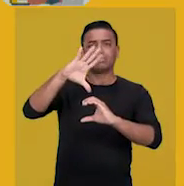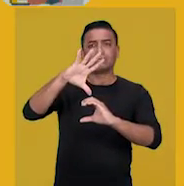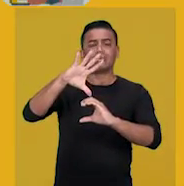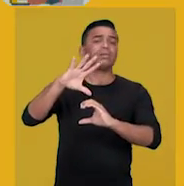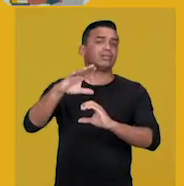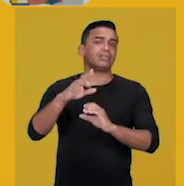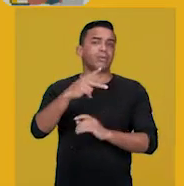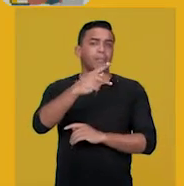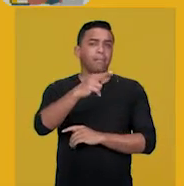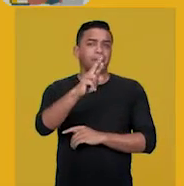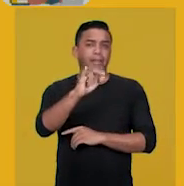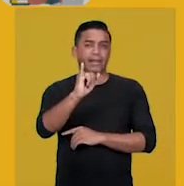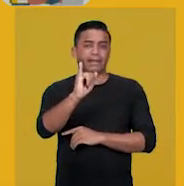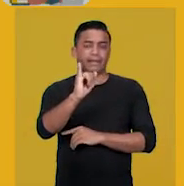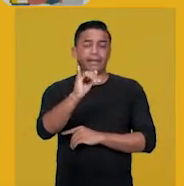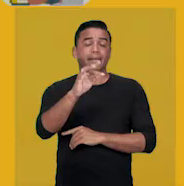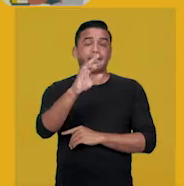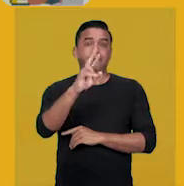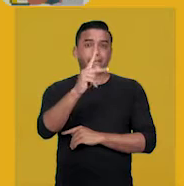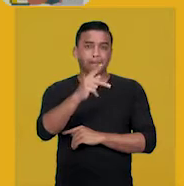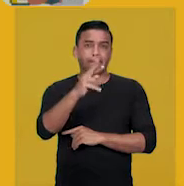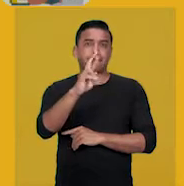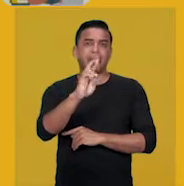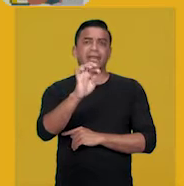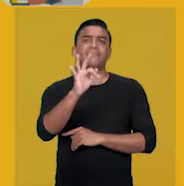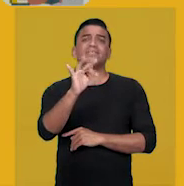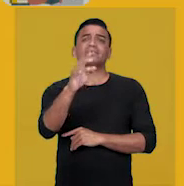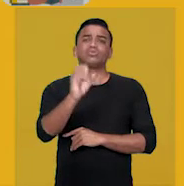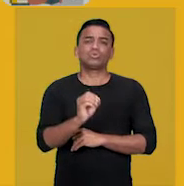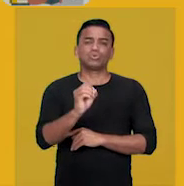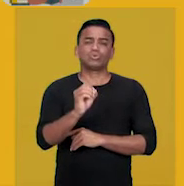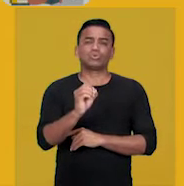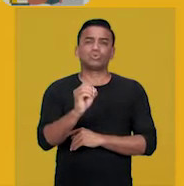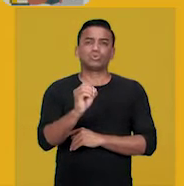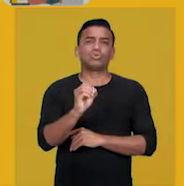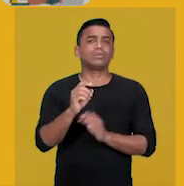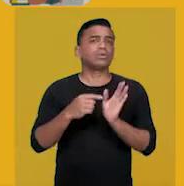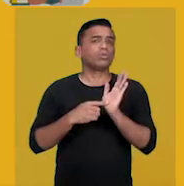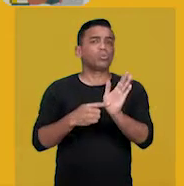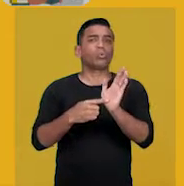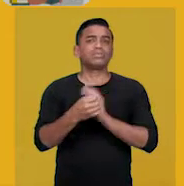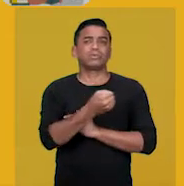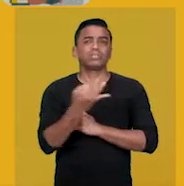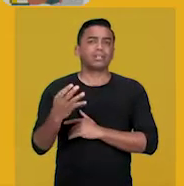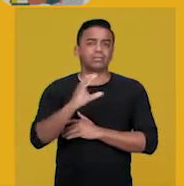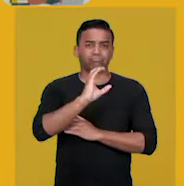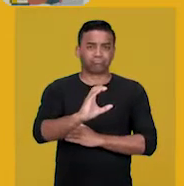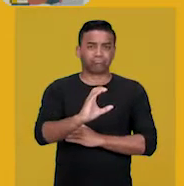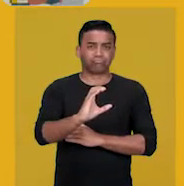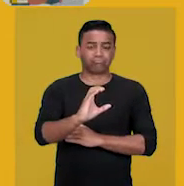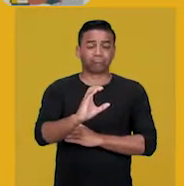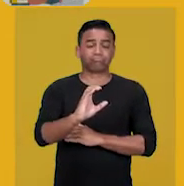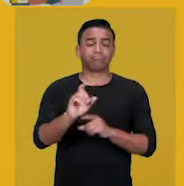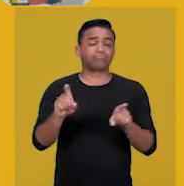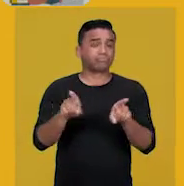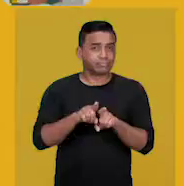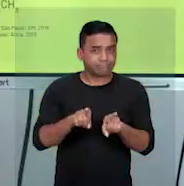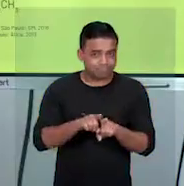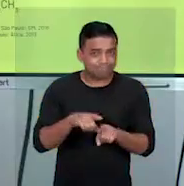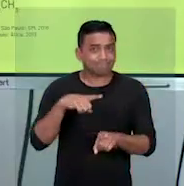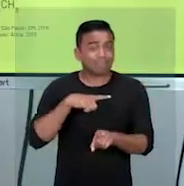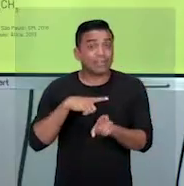com o prefixo, que é justamente os que nós já conhecemos, que indica a quantidade de carbonos, e ainda com